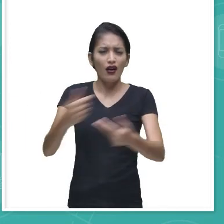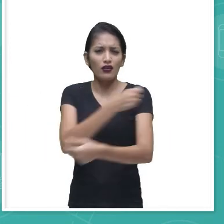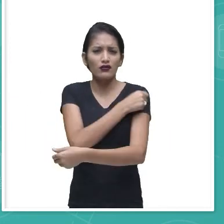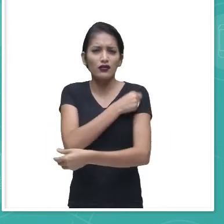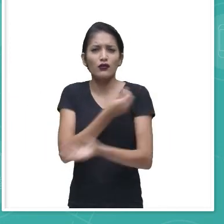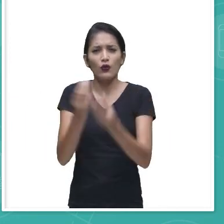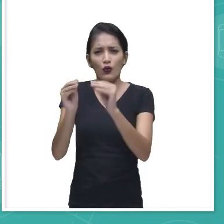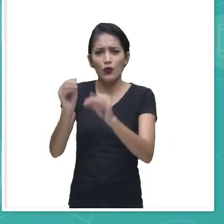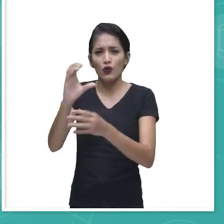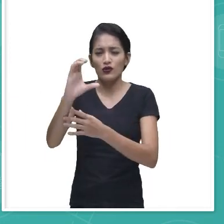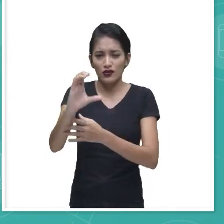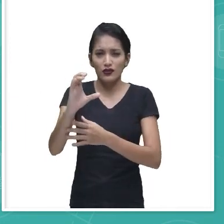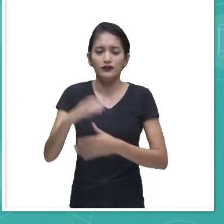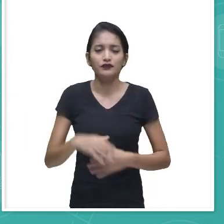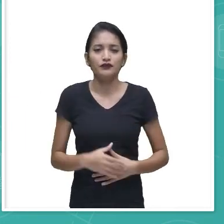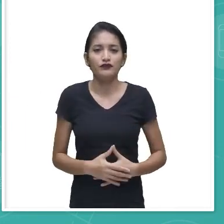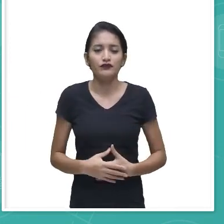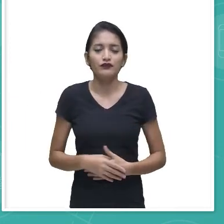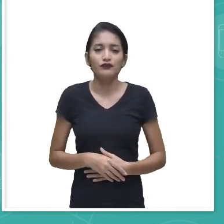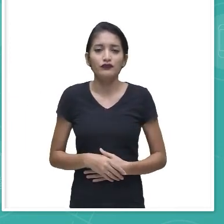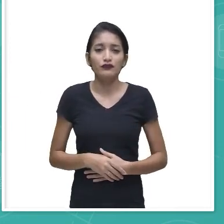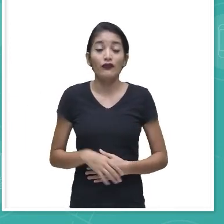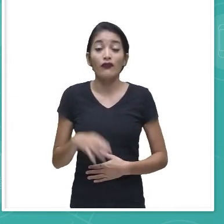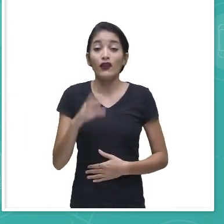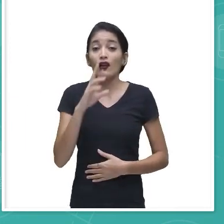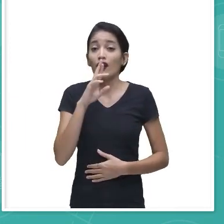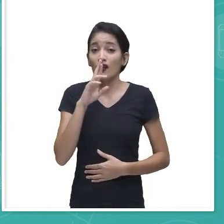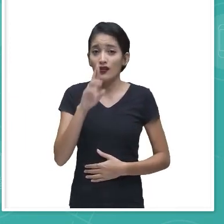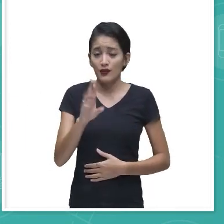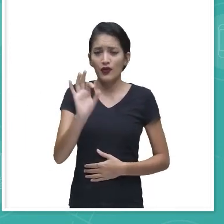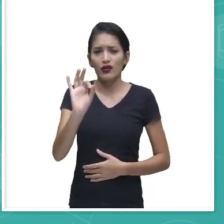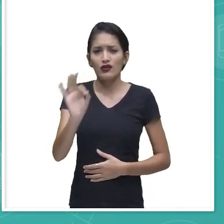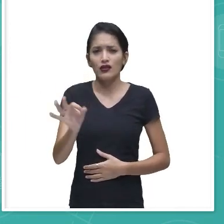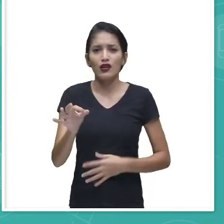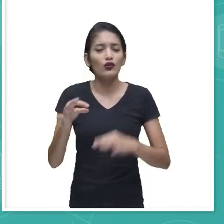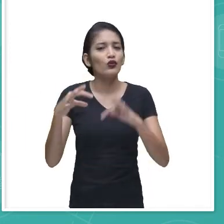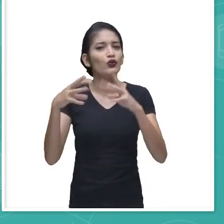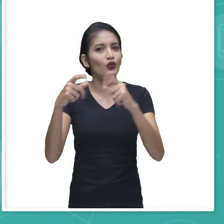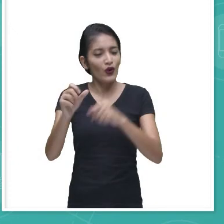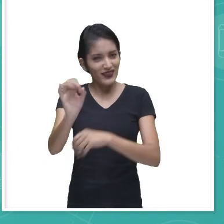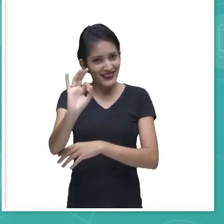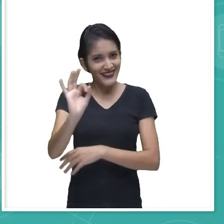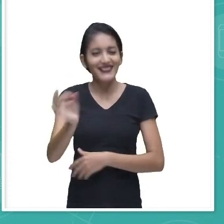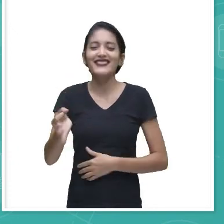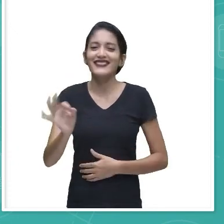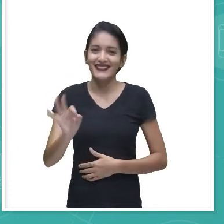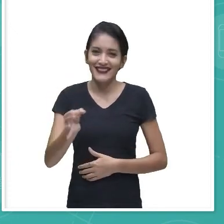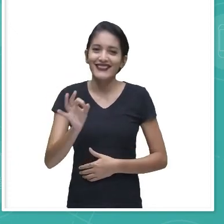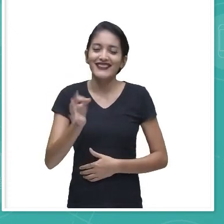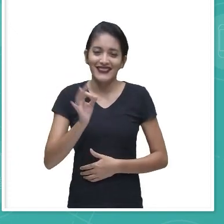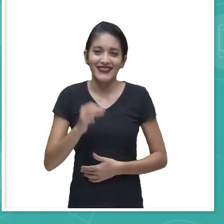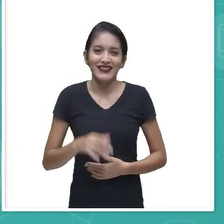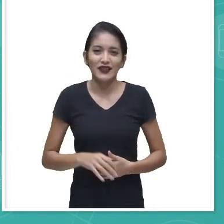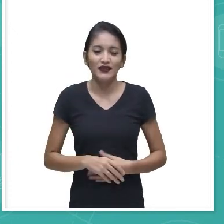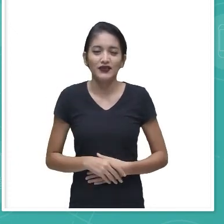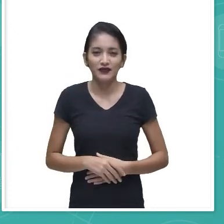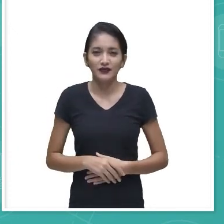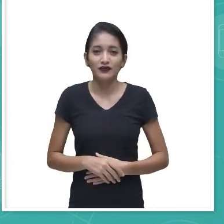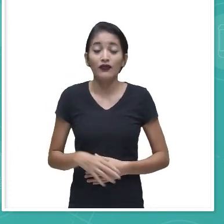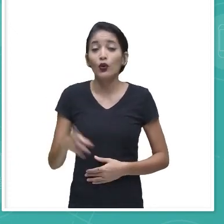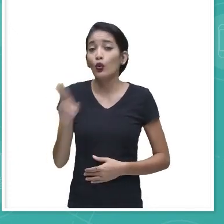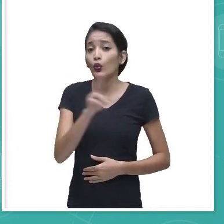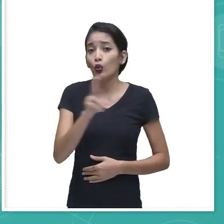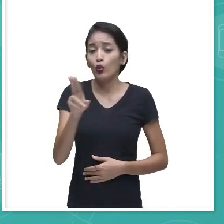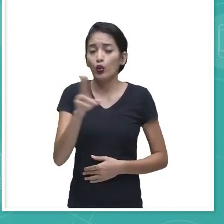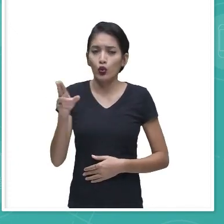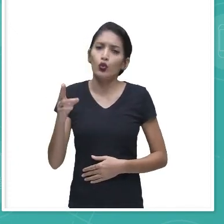casa, tá? Então, no nosso gabarito, a gente vai ver que todo mundo acertou, né? Então, o nome do